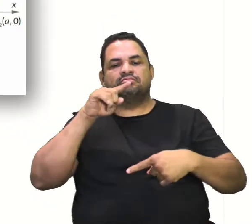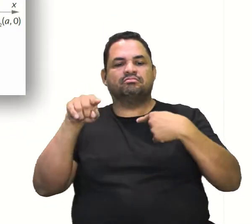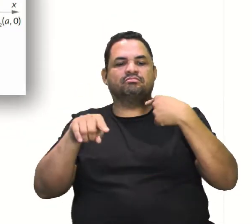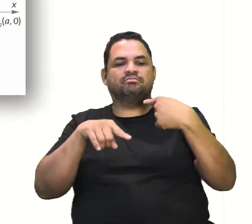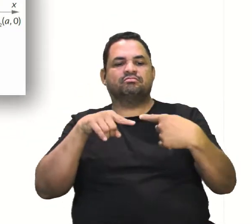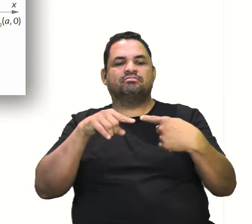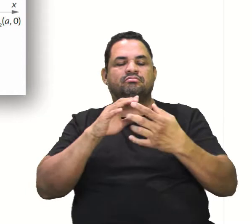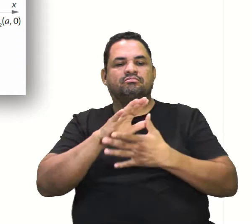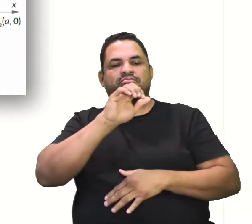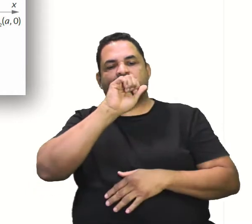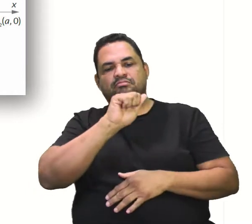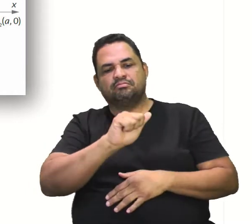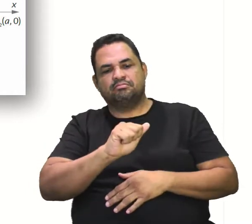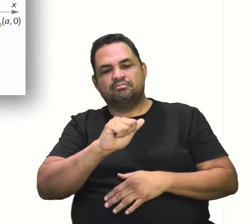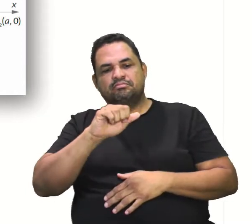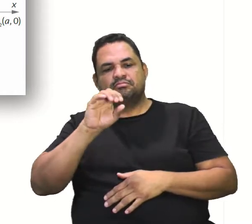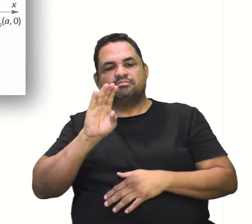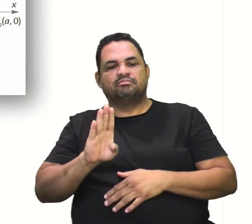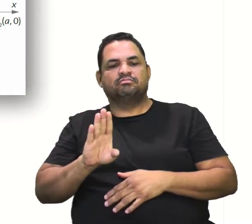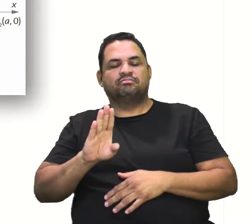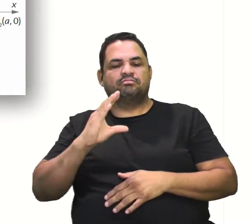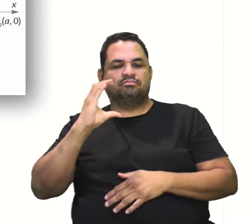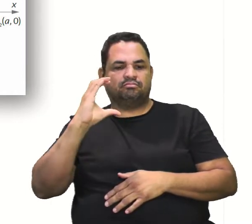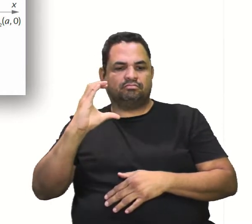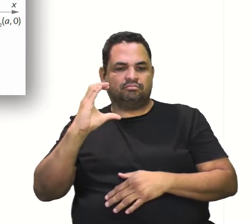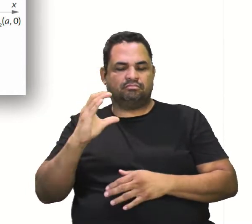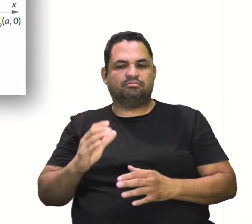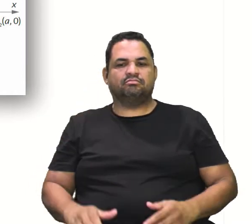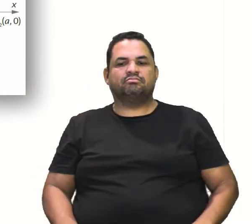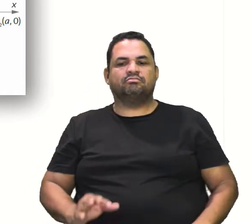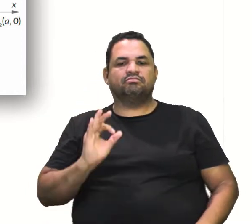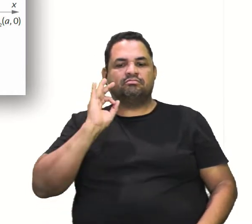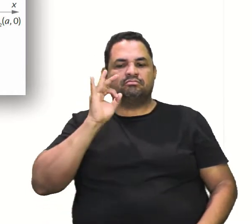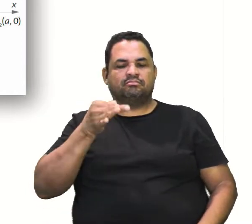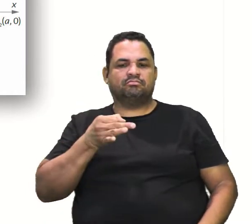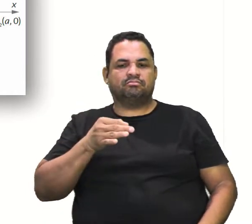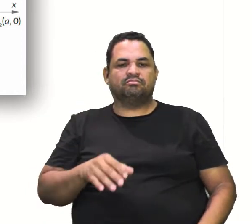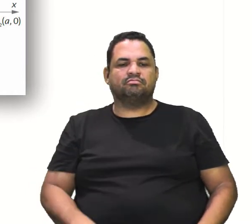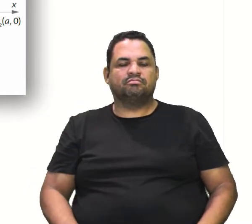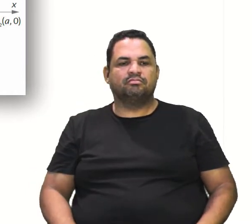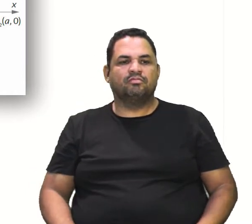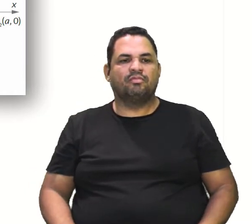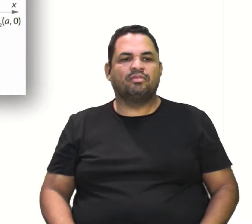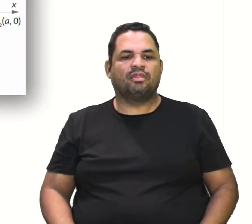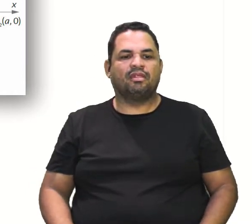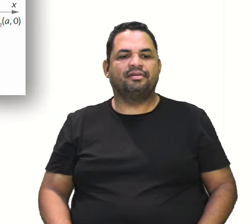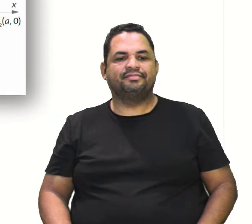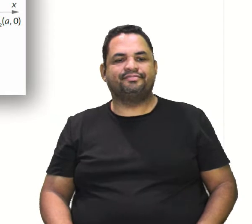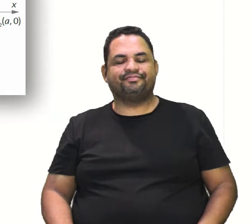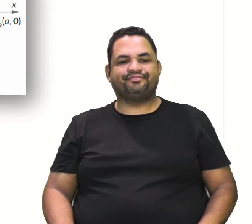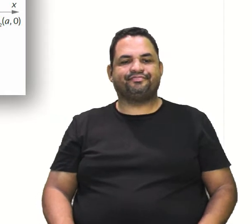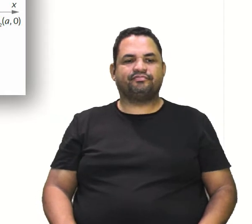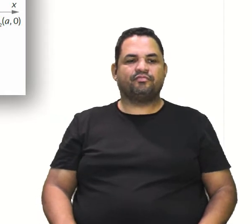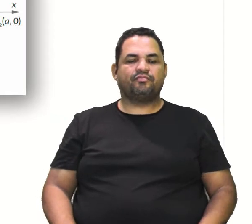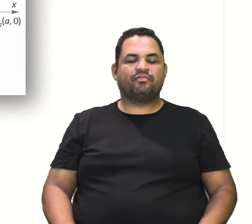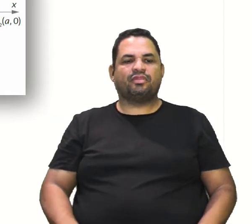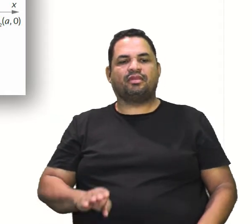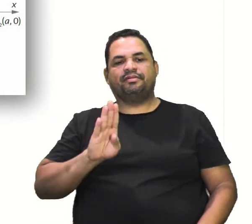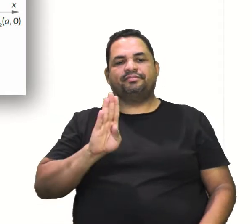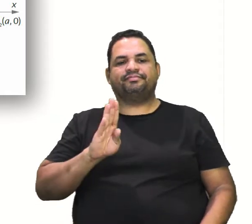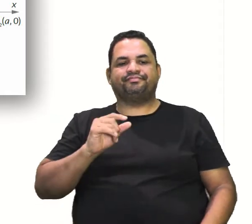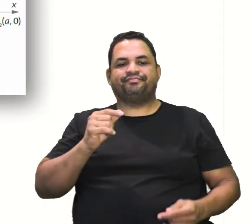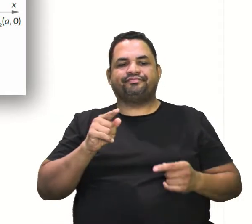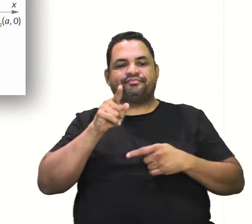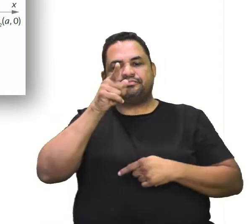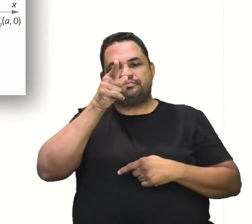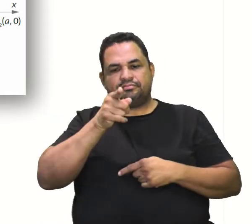nós temos o A, nós temos o B e nós temos o C, certo? Esse A nos dá o eixo maior, né? Isso. O B o eixo